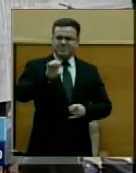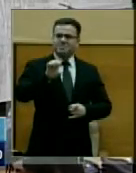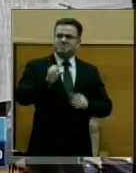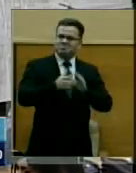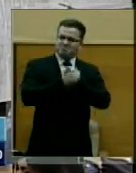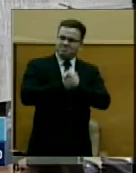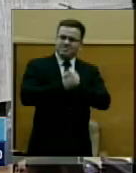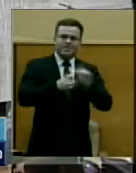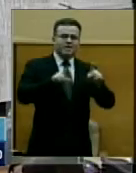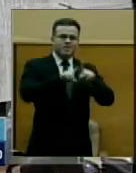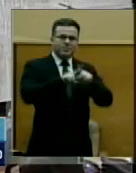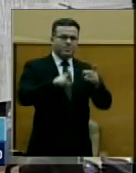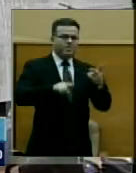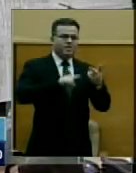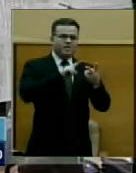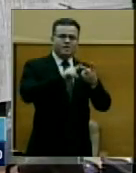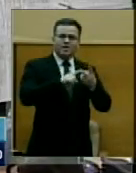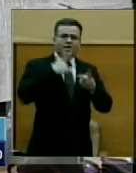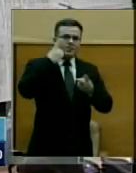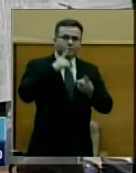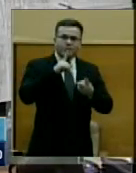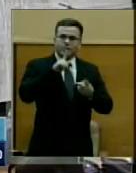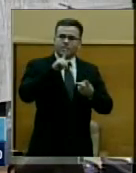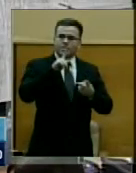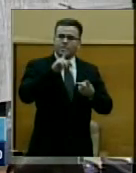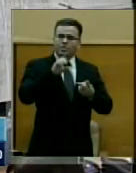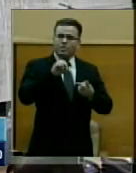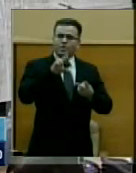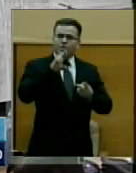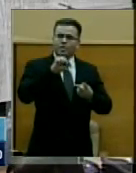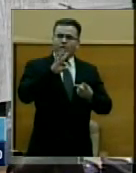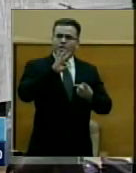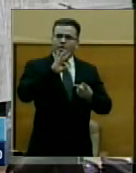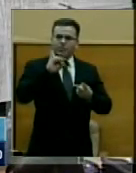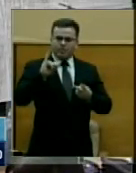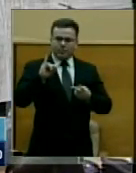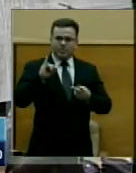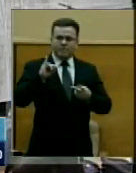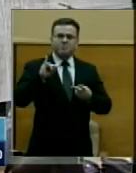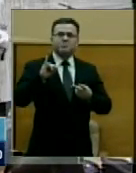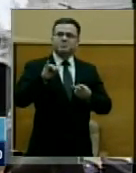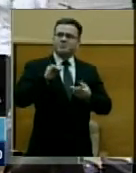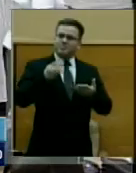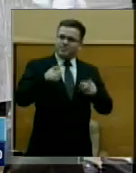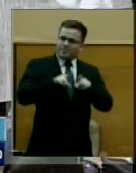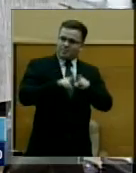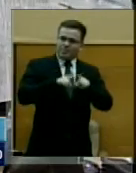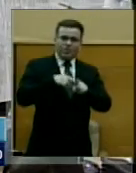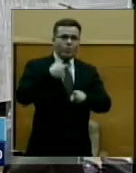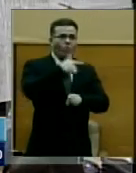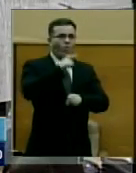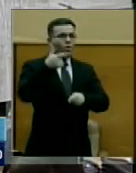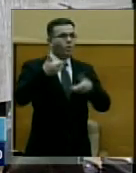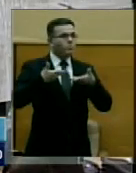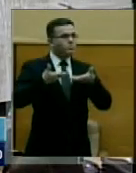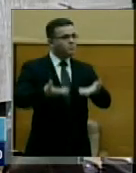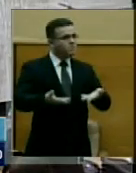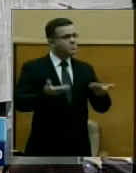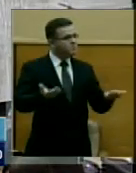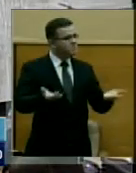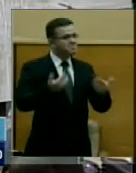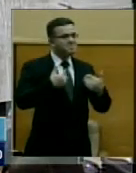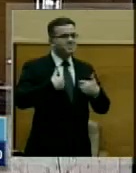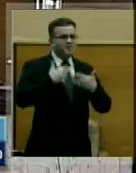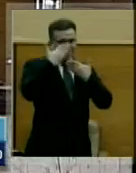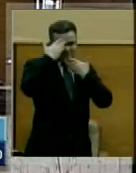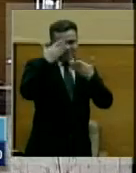a deputada Gorete Reis, que me convidou, e os demais. Bom, pessoal, eu queria agradecer minha família e o